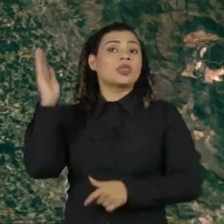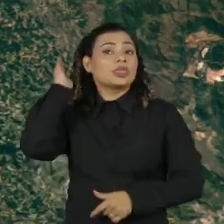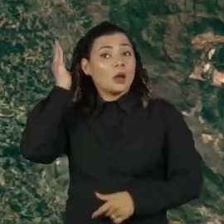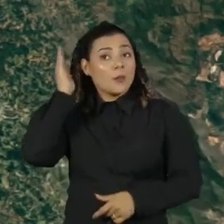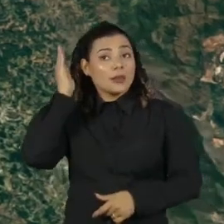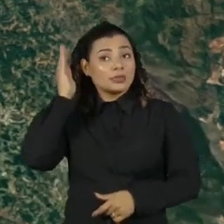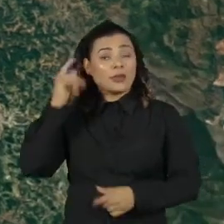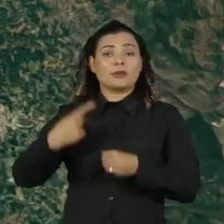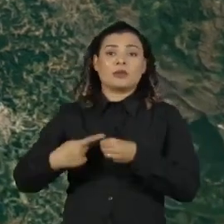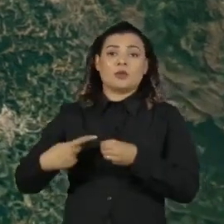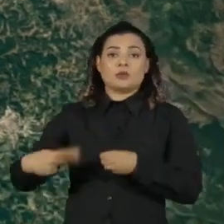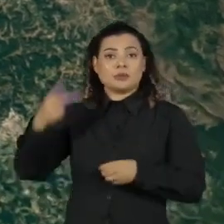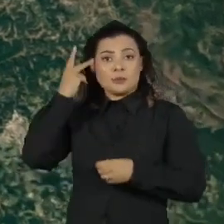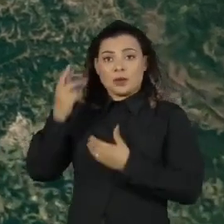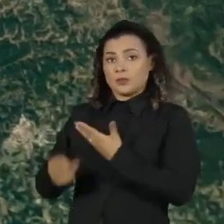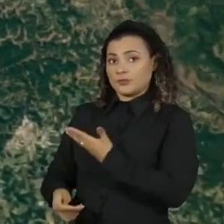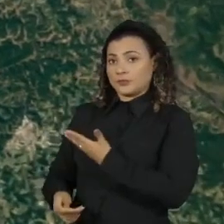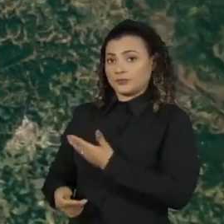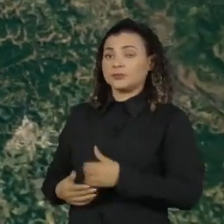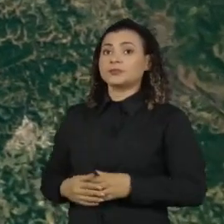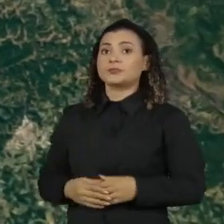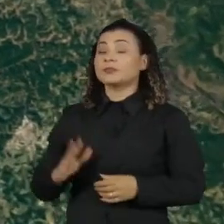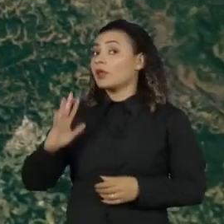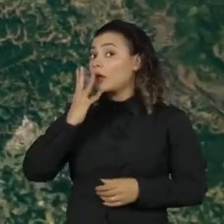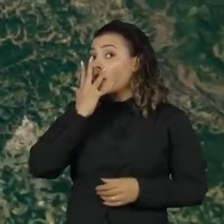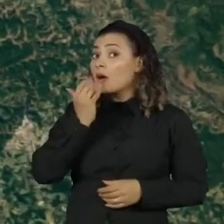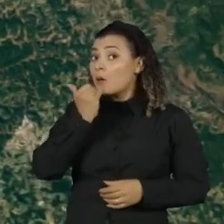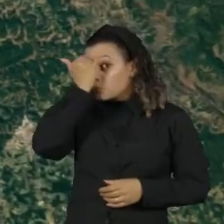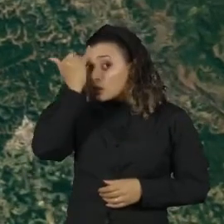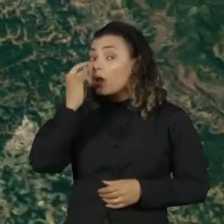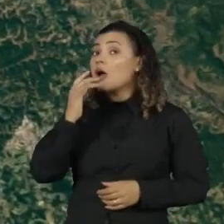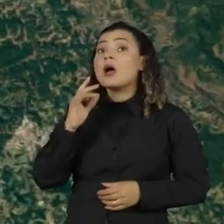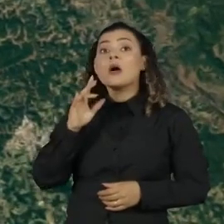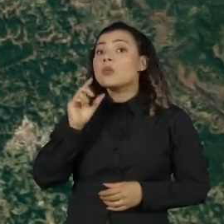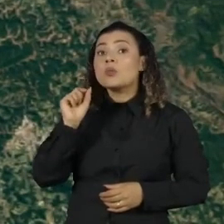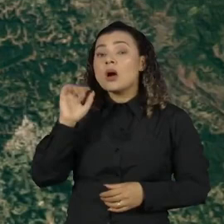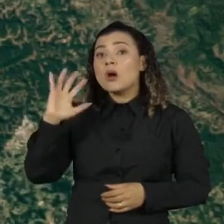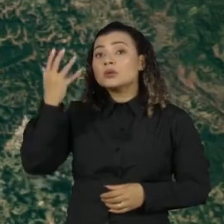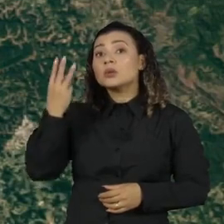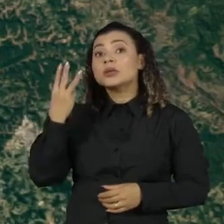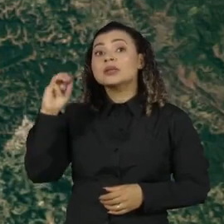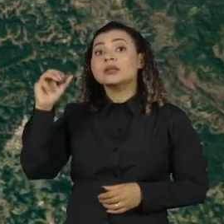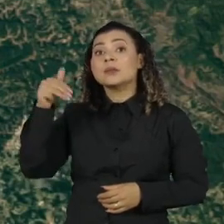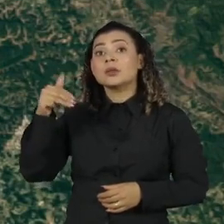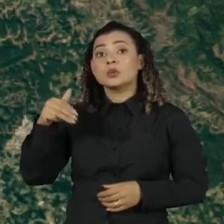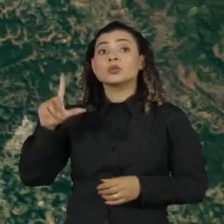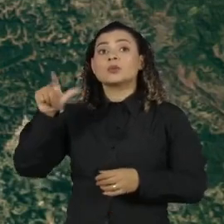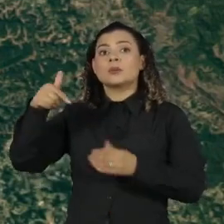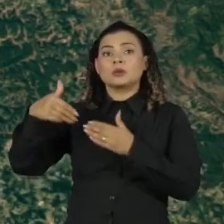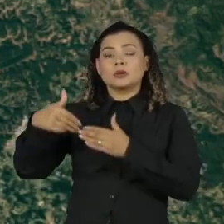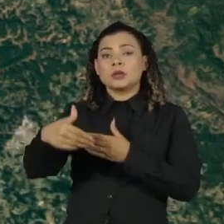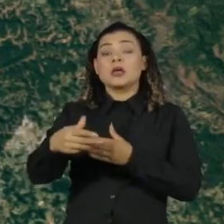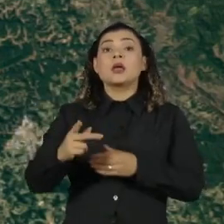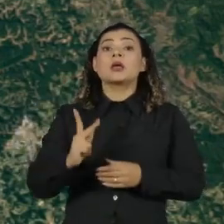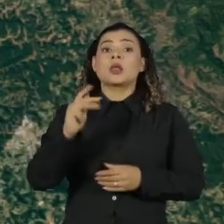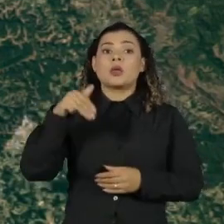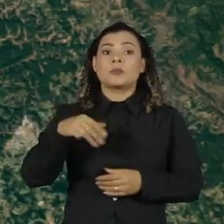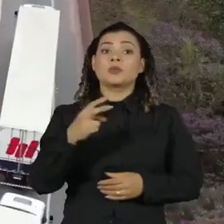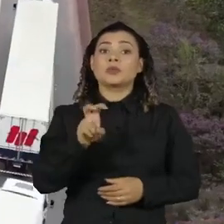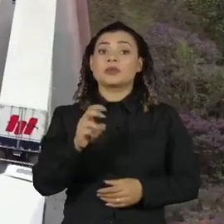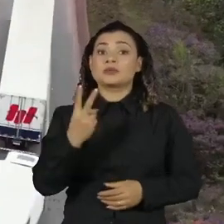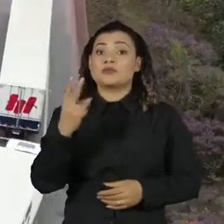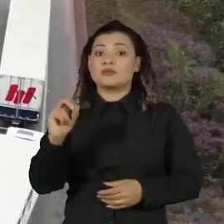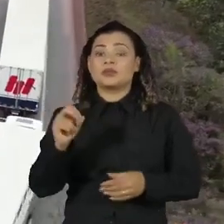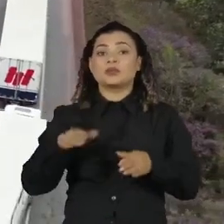Taubaté no interior paulista o acidente ocorreu cerca de 30 minutos depois da partida no quilômetro 520